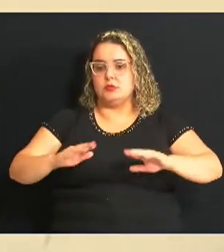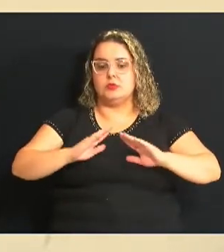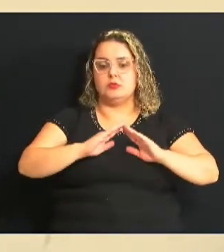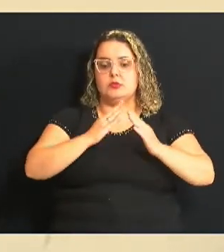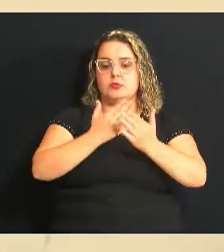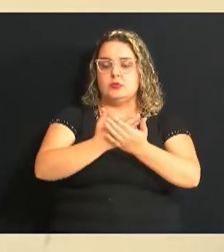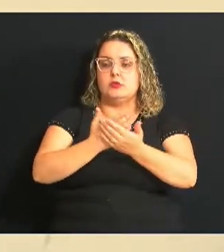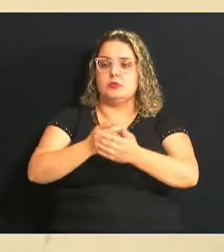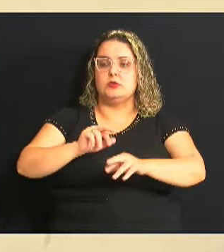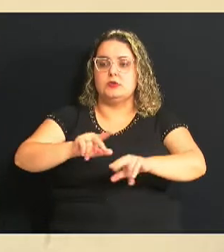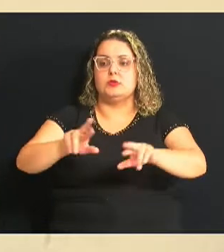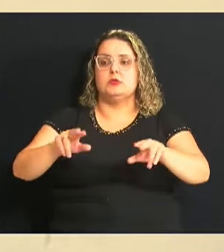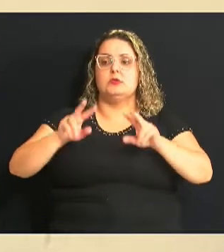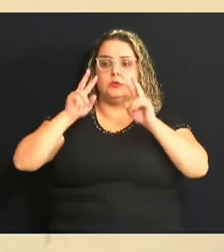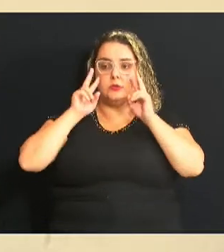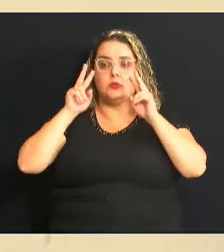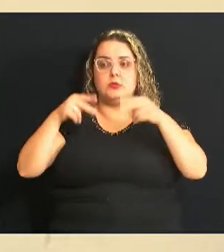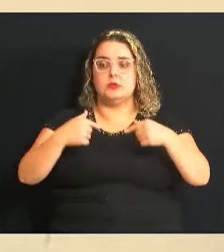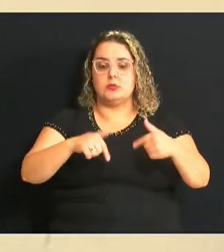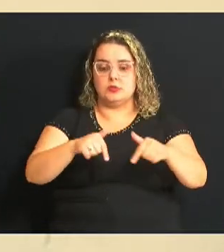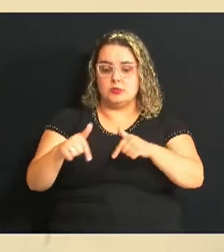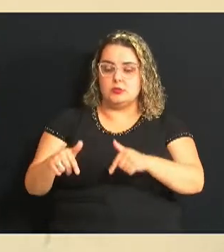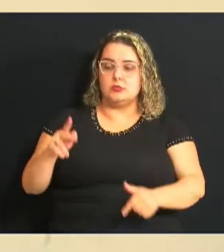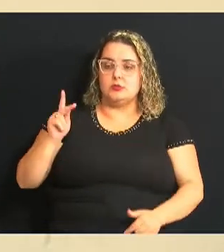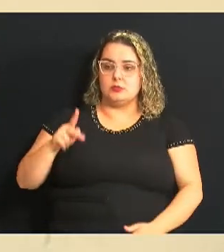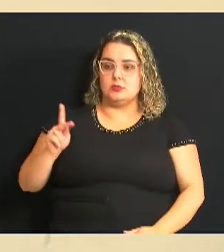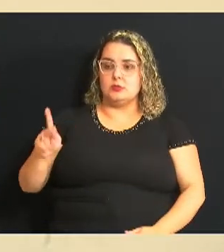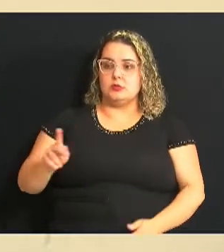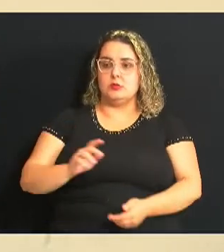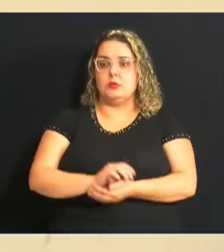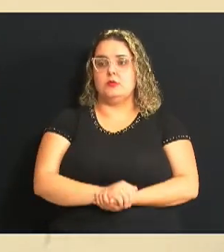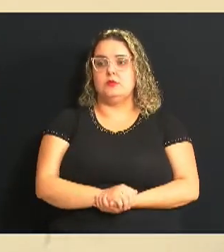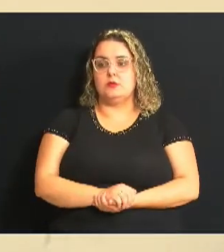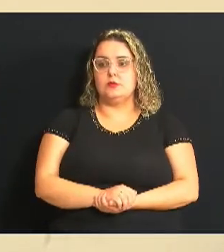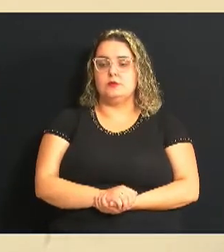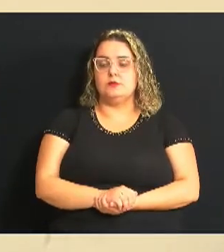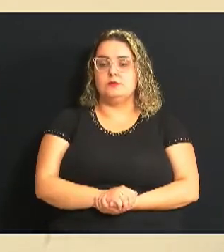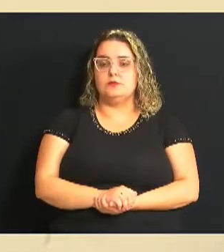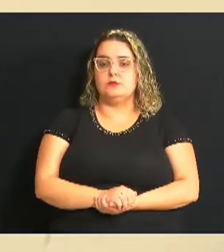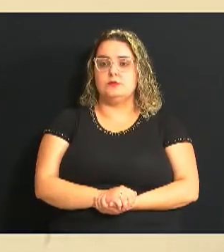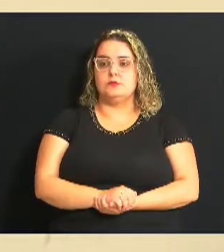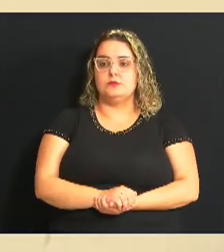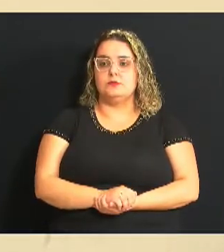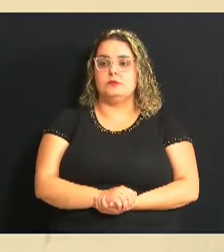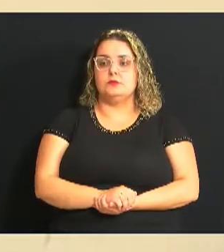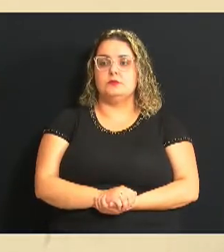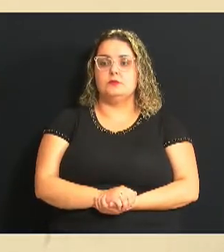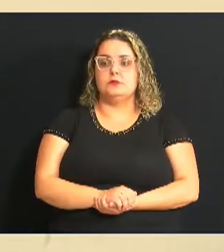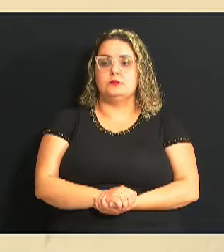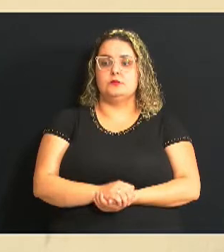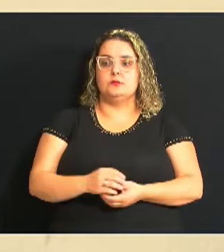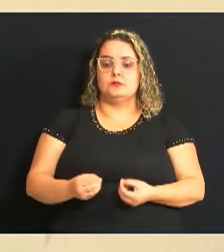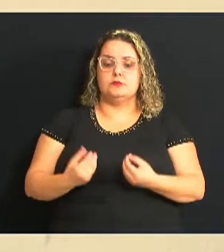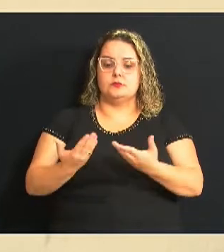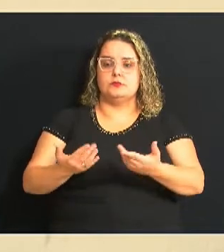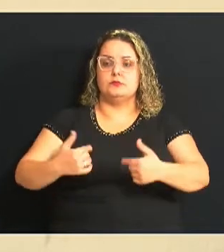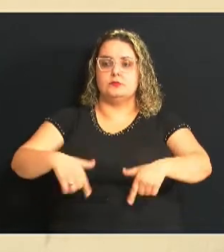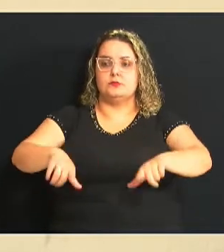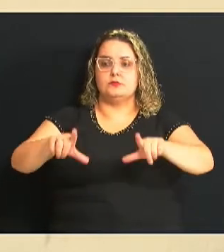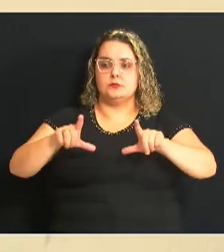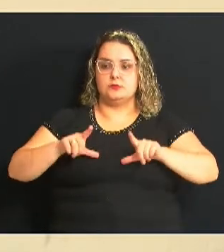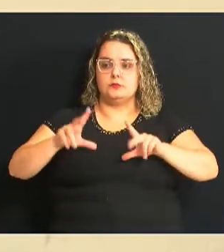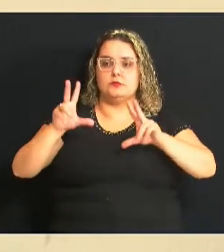escolas, reconhecer o trabalho do professor e entregar o diploma